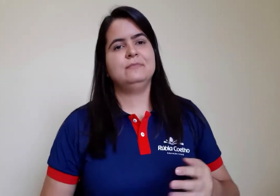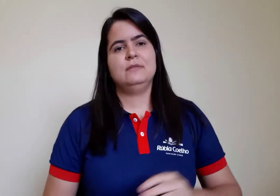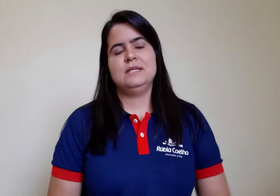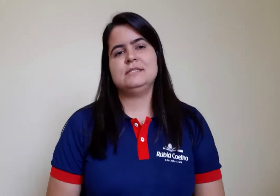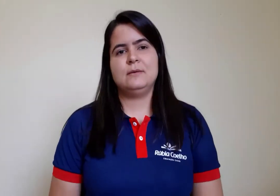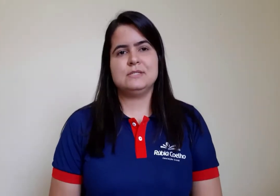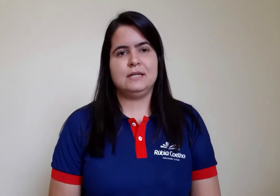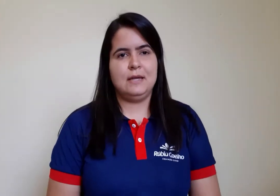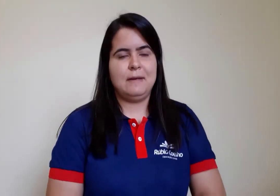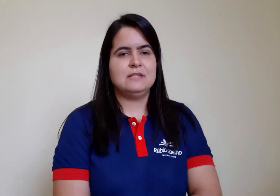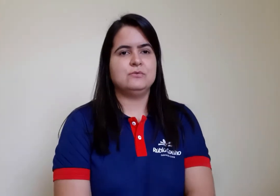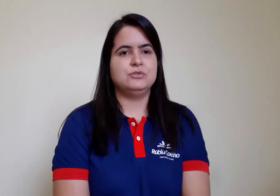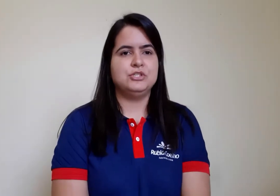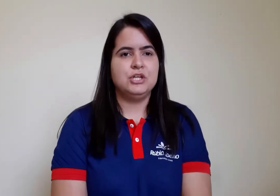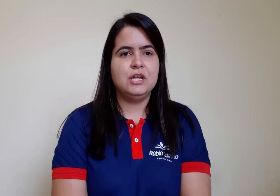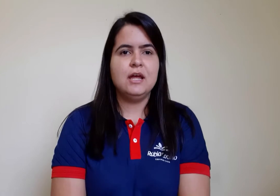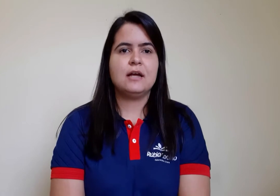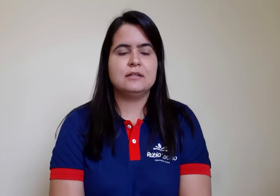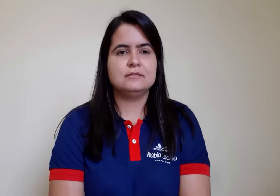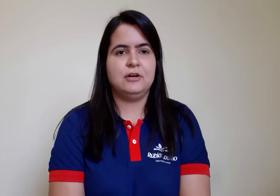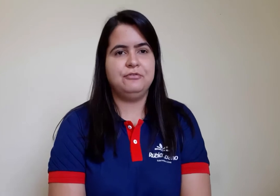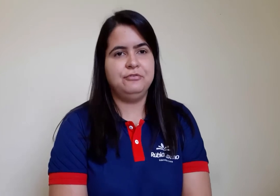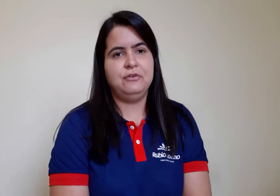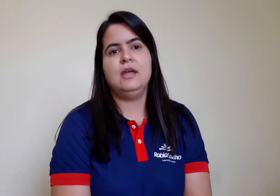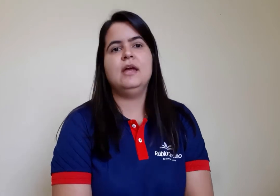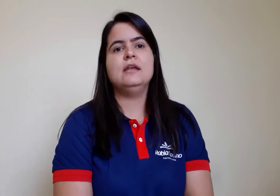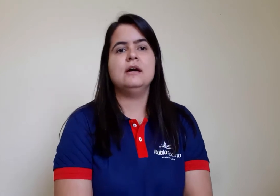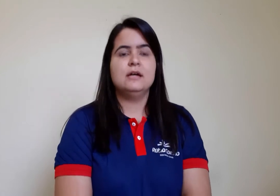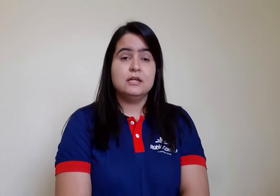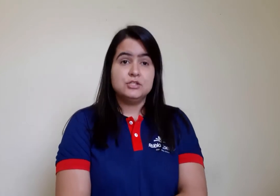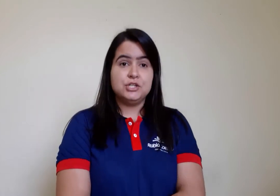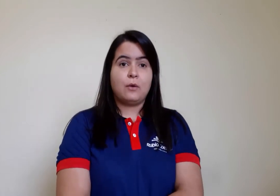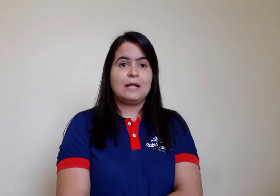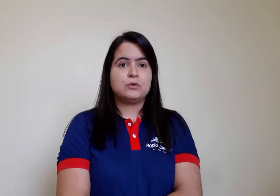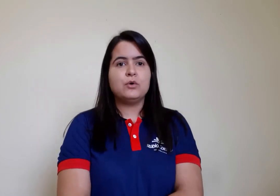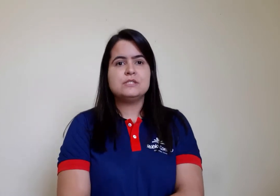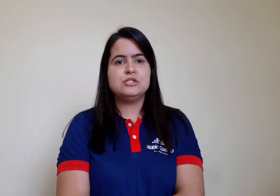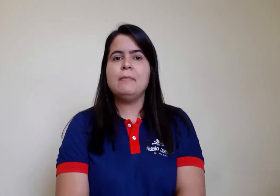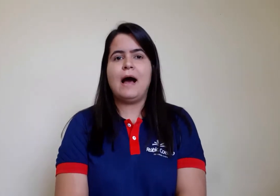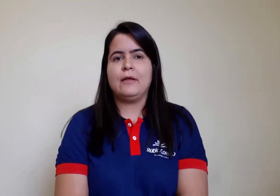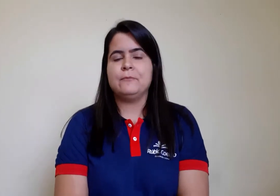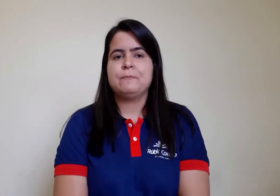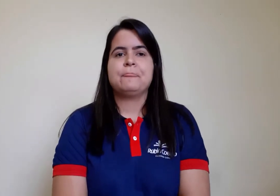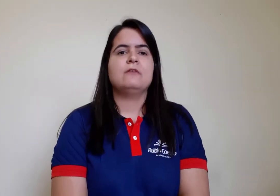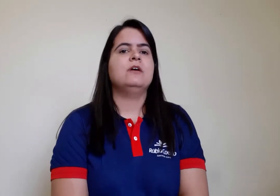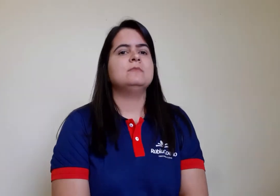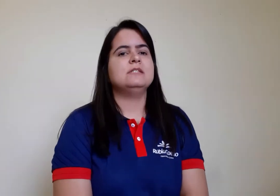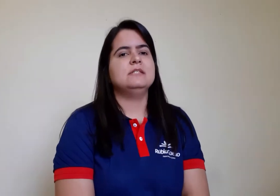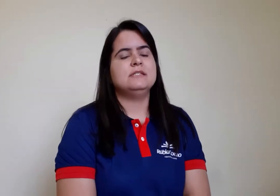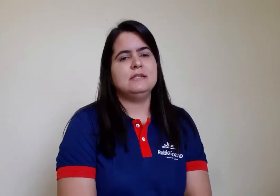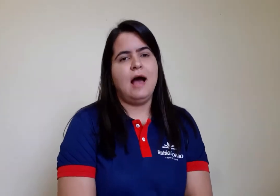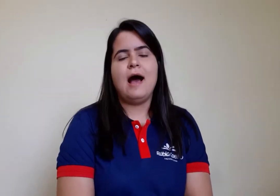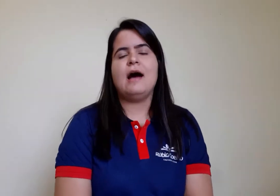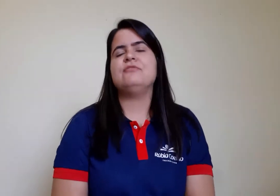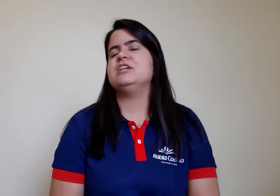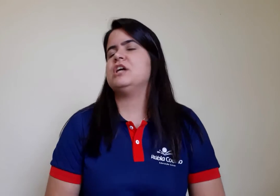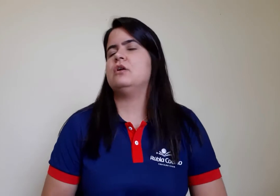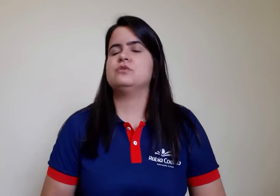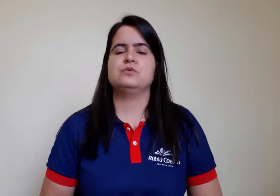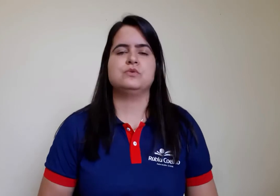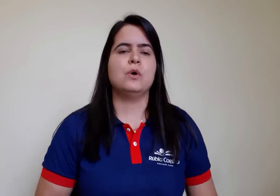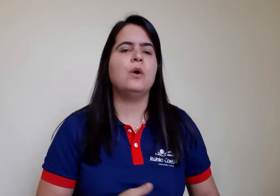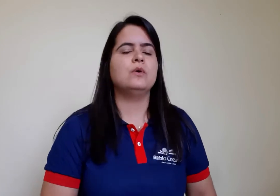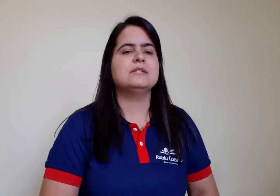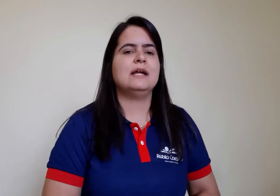pessoal! Estamos aqui em mais um dia, quinta-feira, dia 14 de maio. Vamos iniciar,